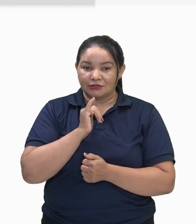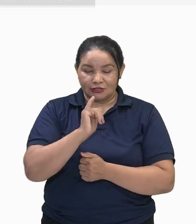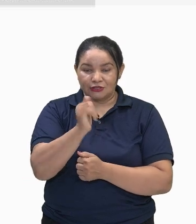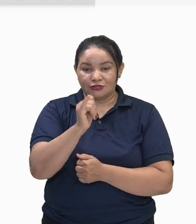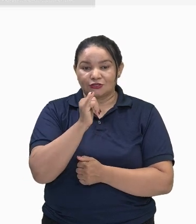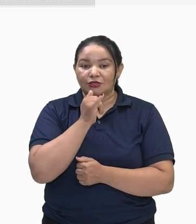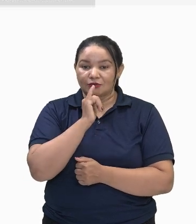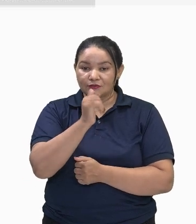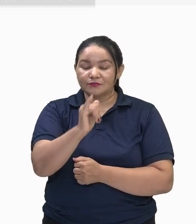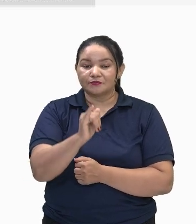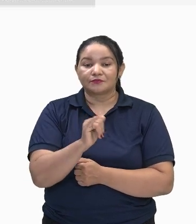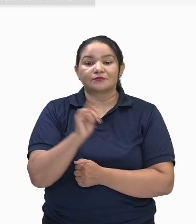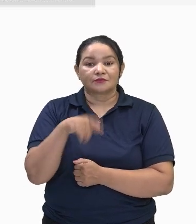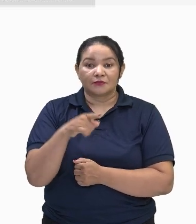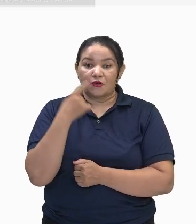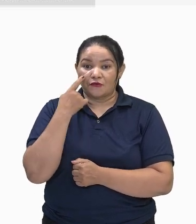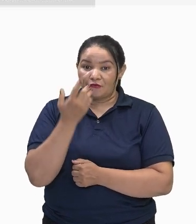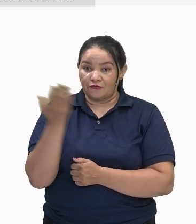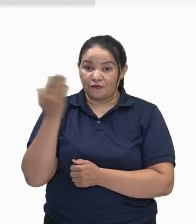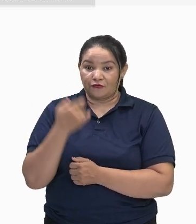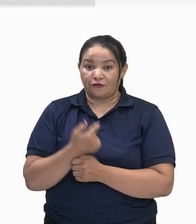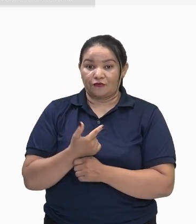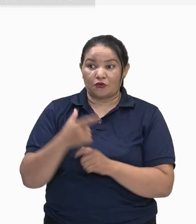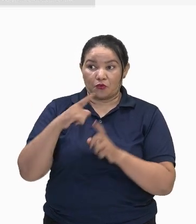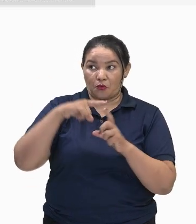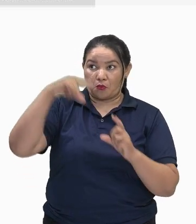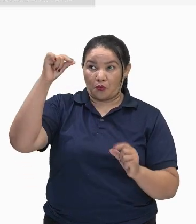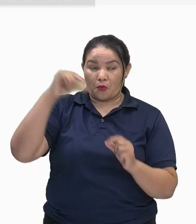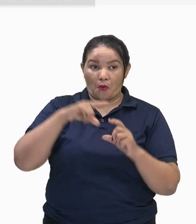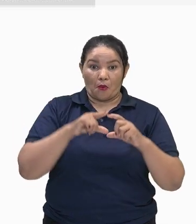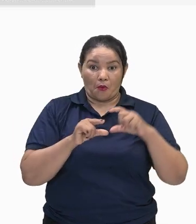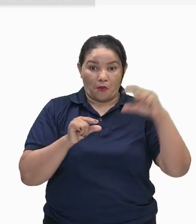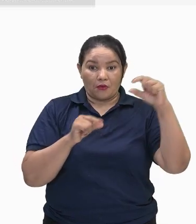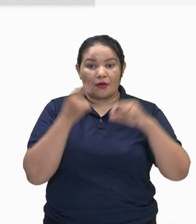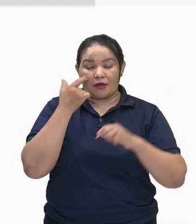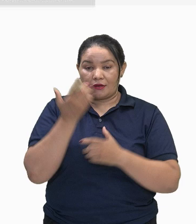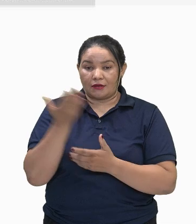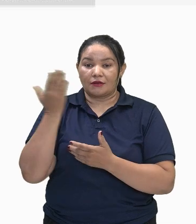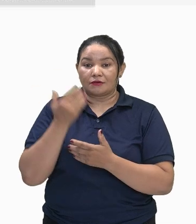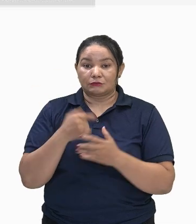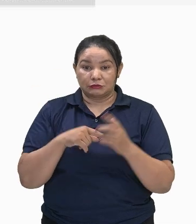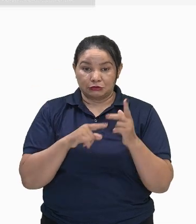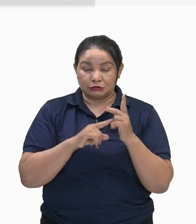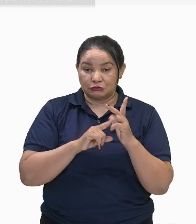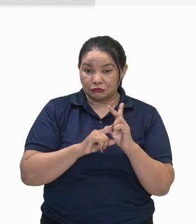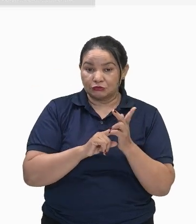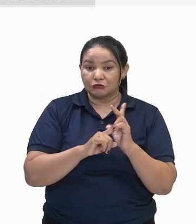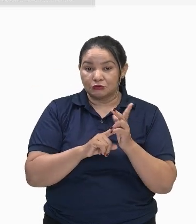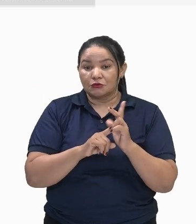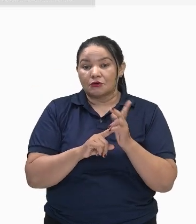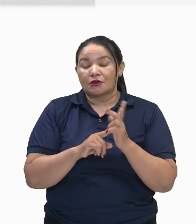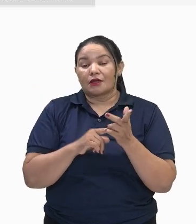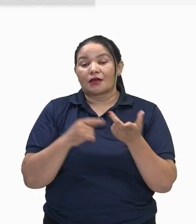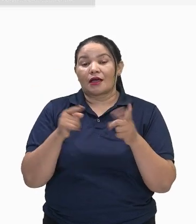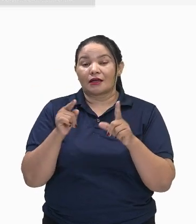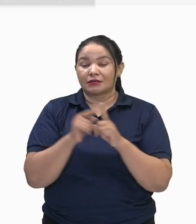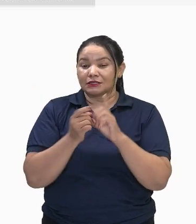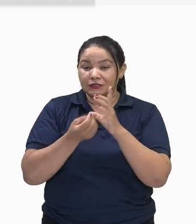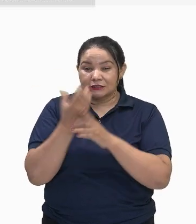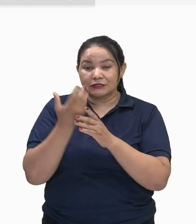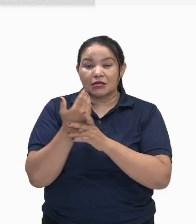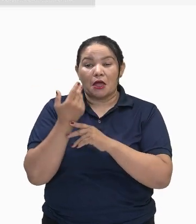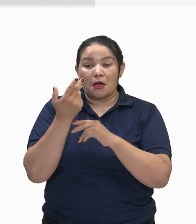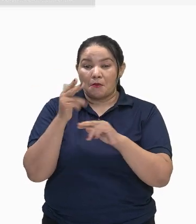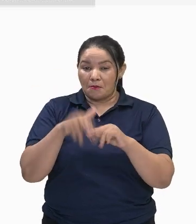né? Essas grandes hélices que estão aí sendo utilizadas para gerar energia através do